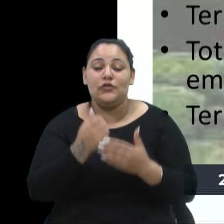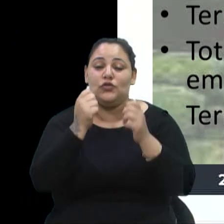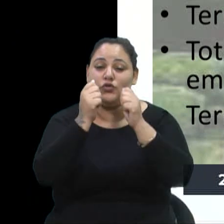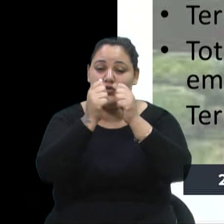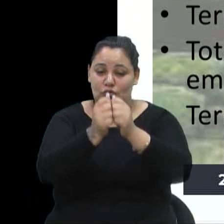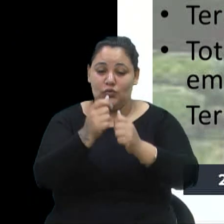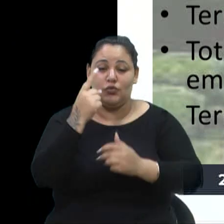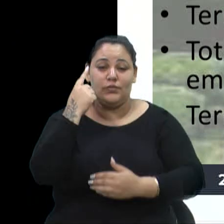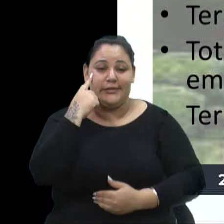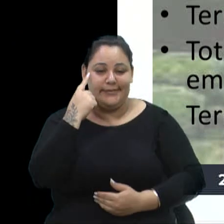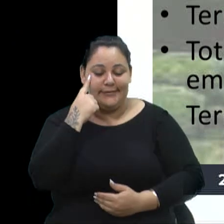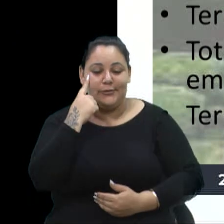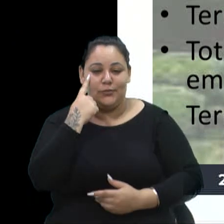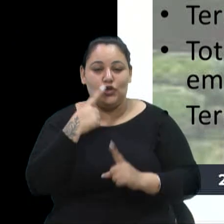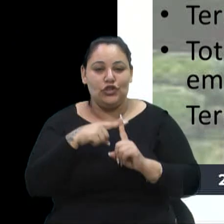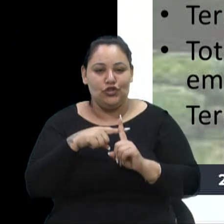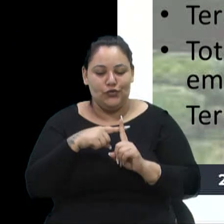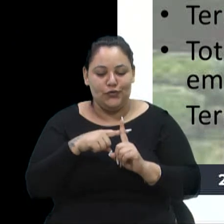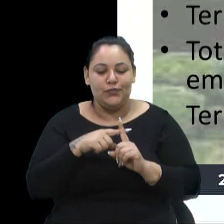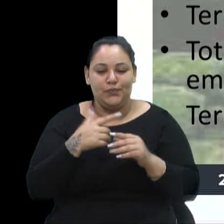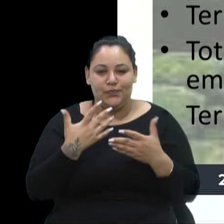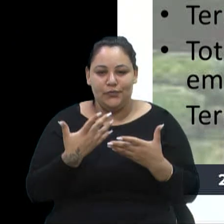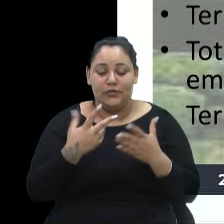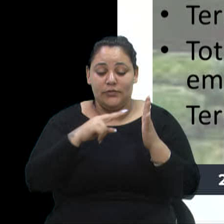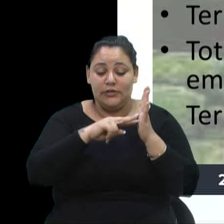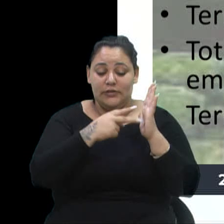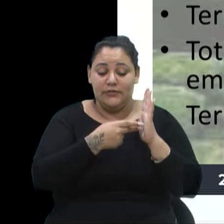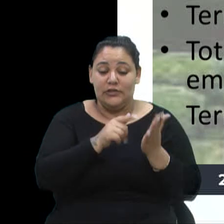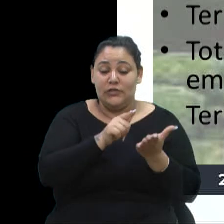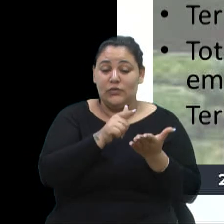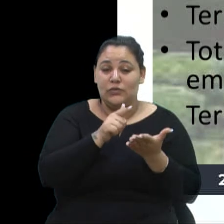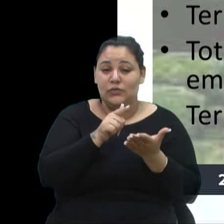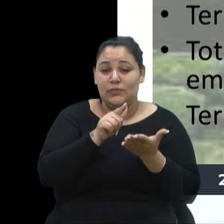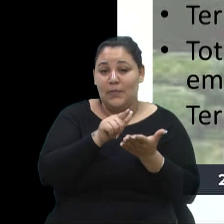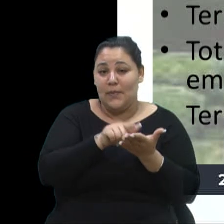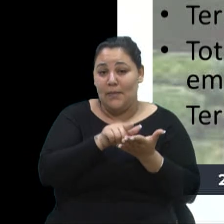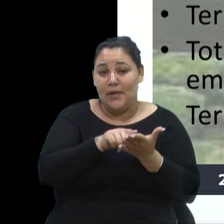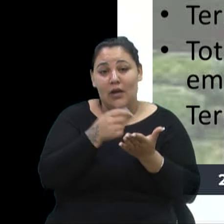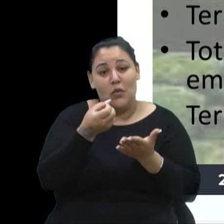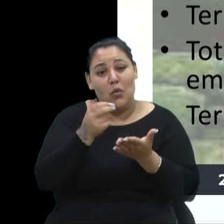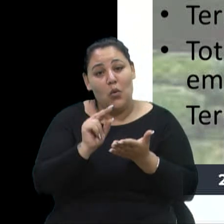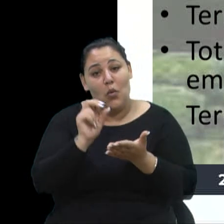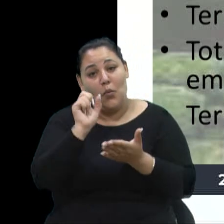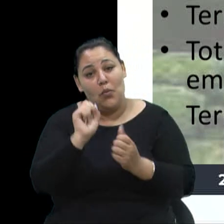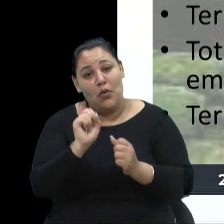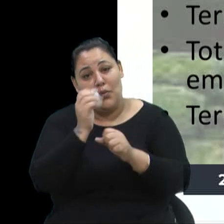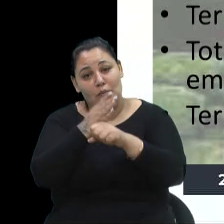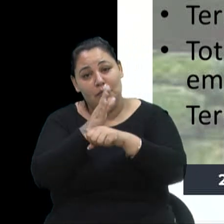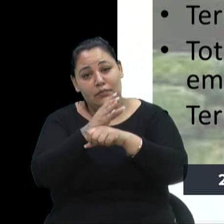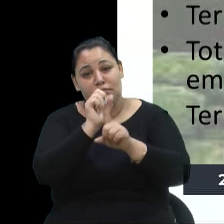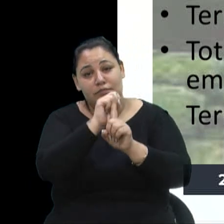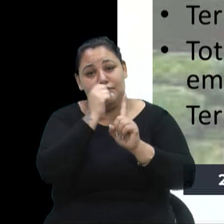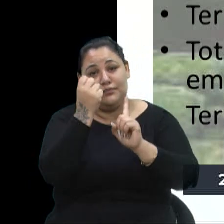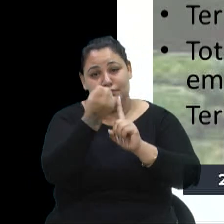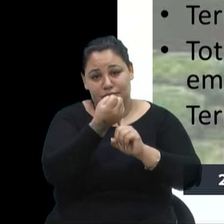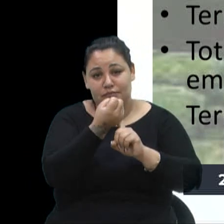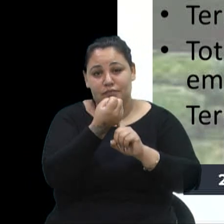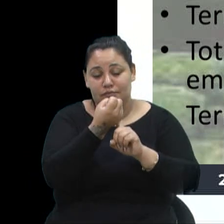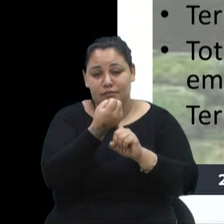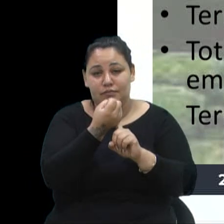esse pensamento. Então, isso pode ficar no papel ou pode fazer parte da sociedade. A Amazônia